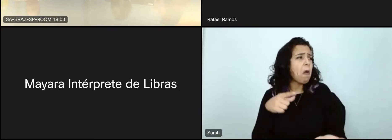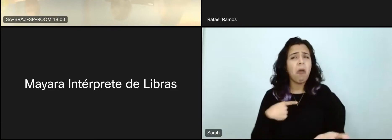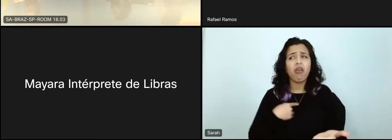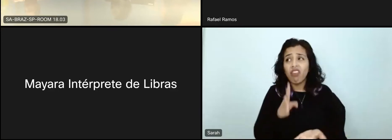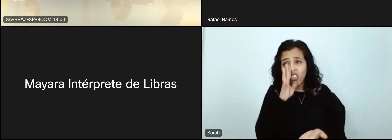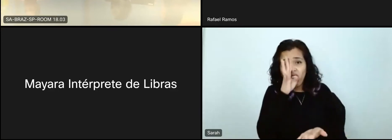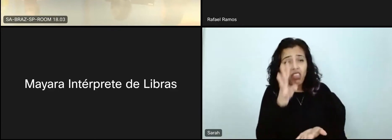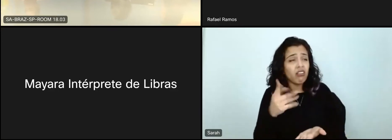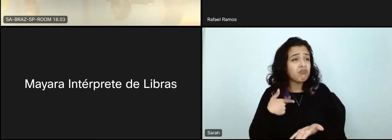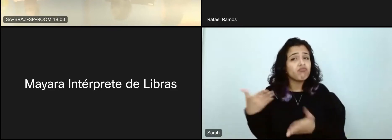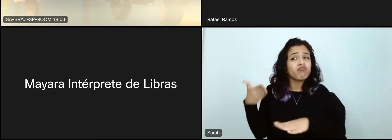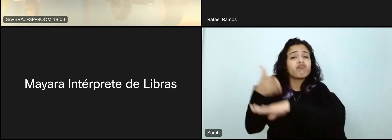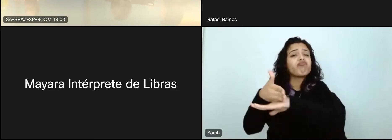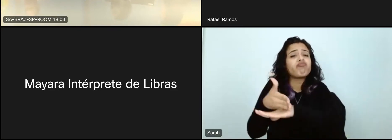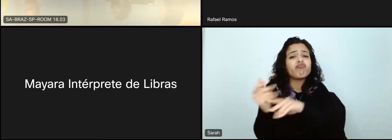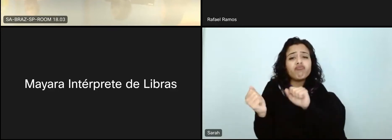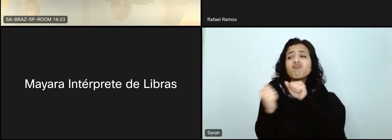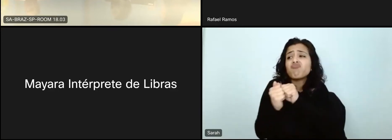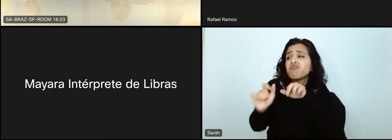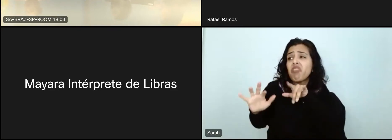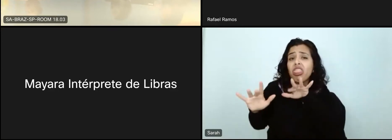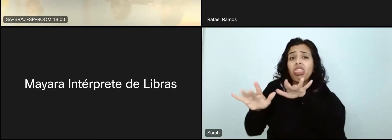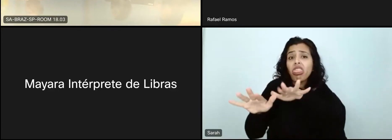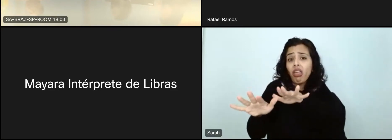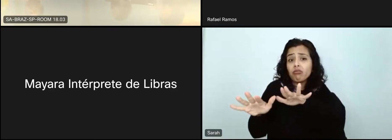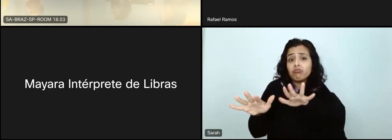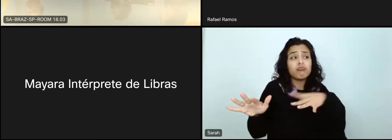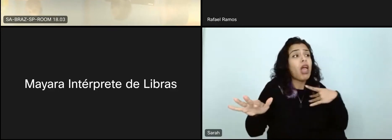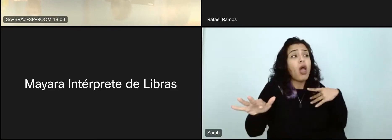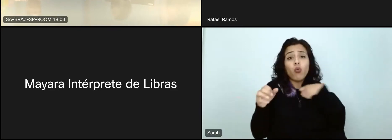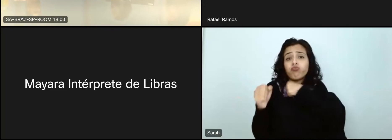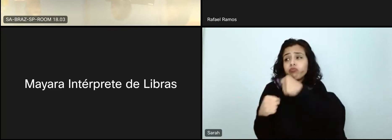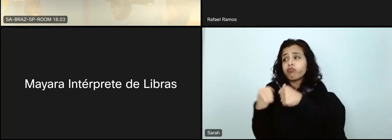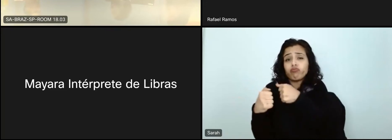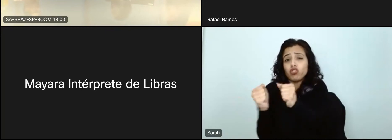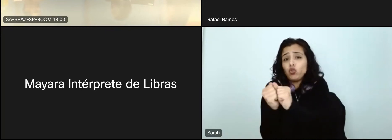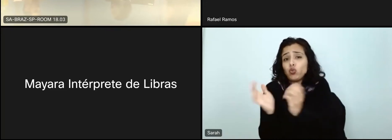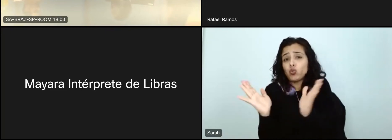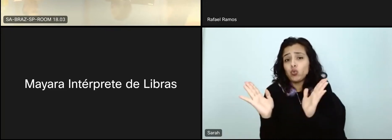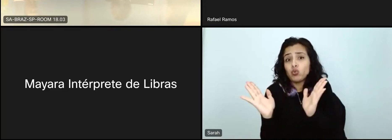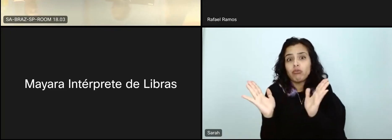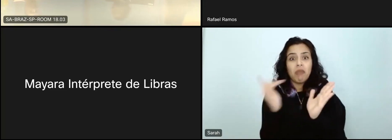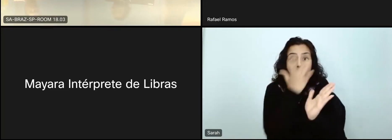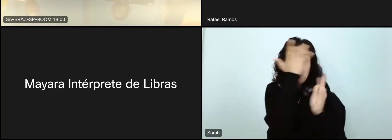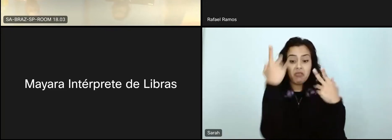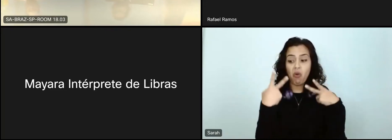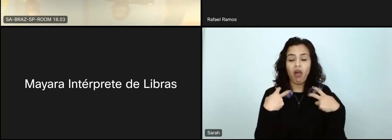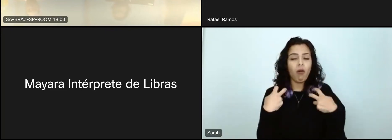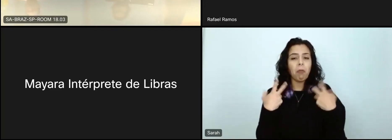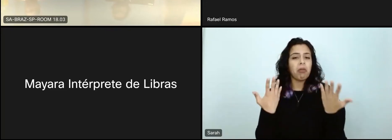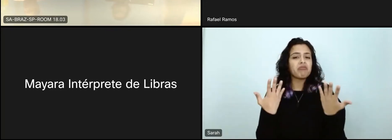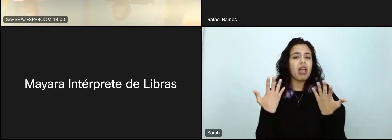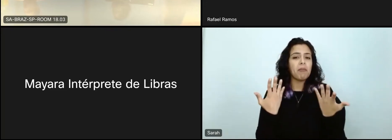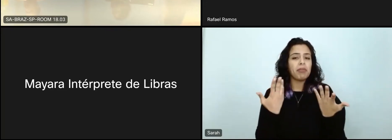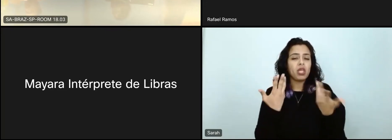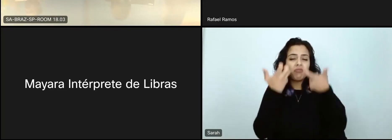banco, roubando eletrônicos. E quando eu vi, eu já tinha feito, né? E a pessoa não tem nada previamente que fale que ela é